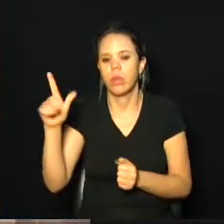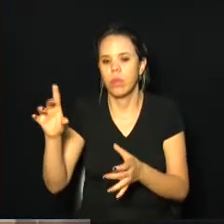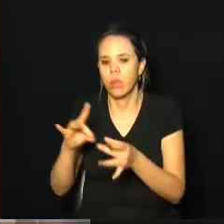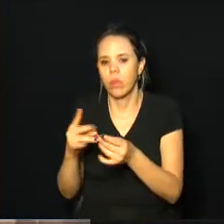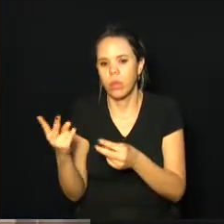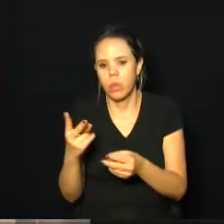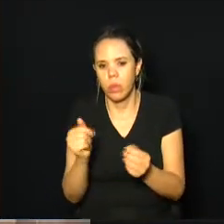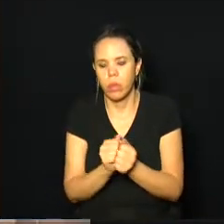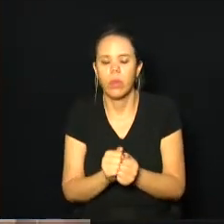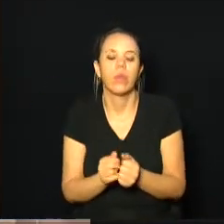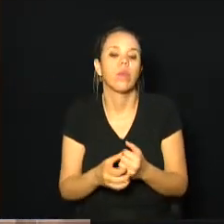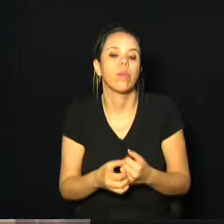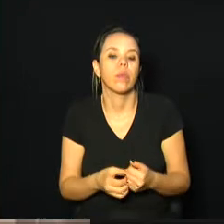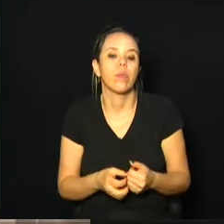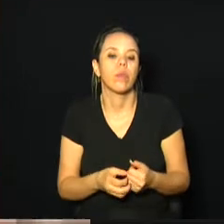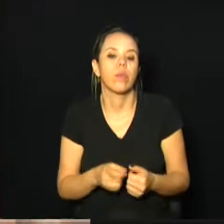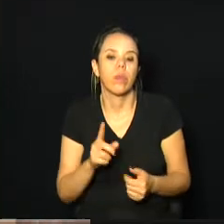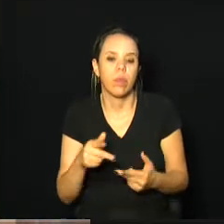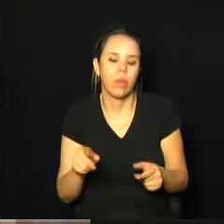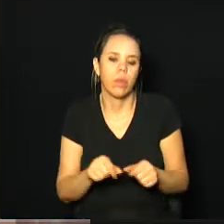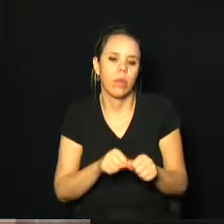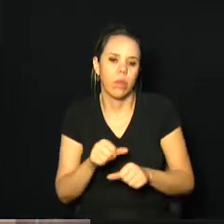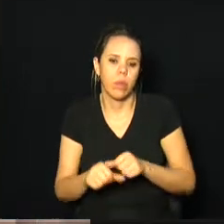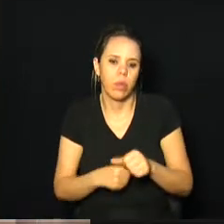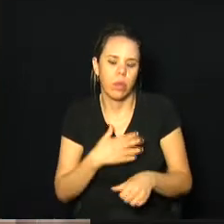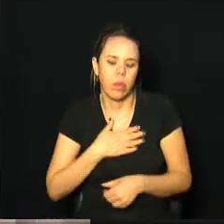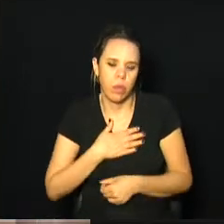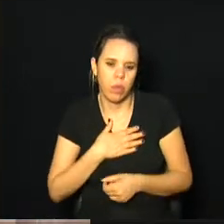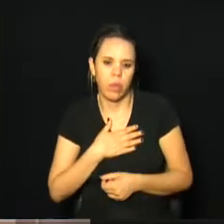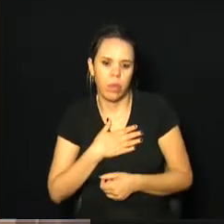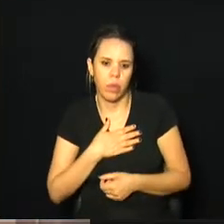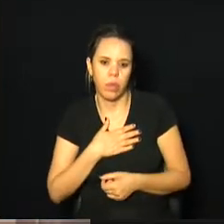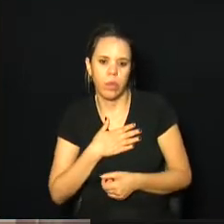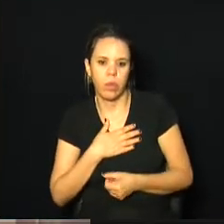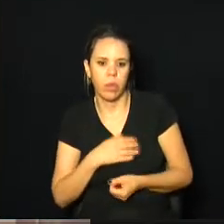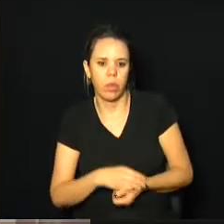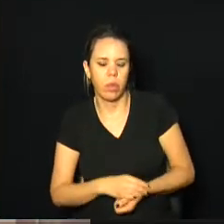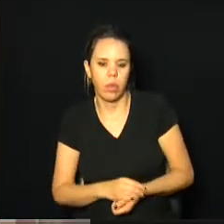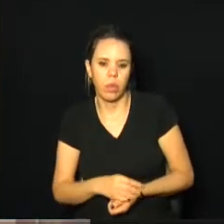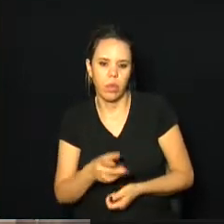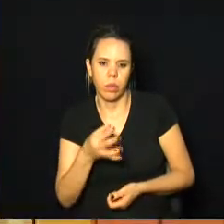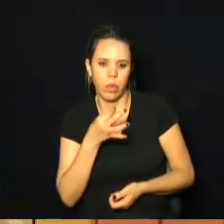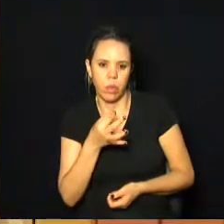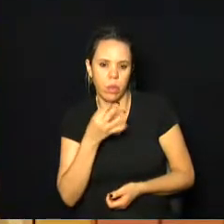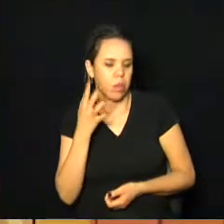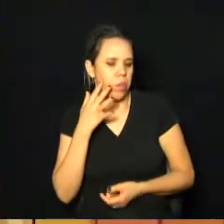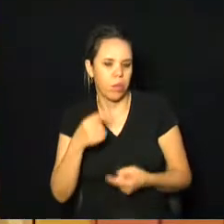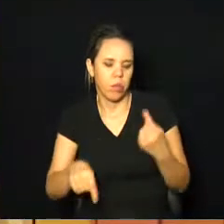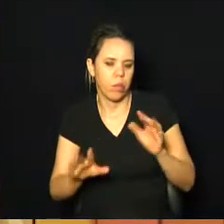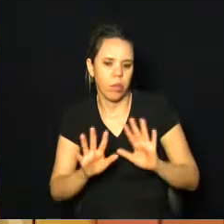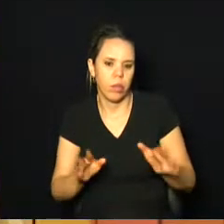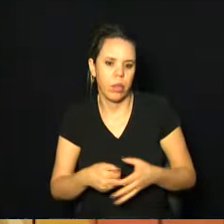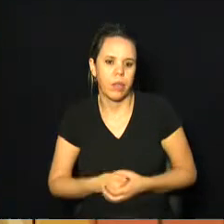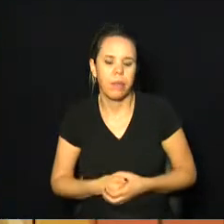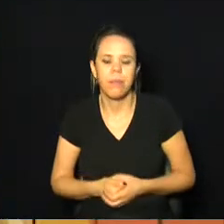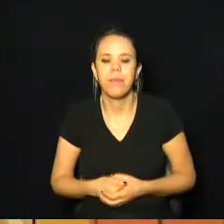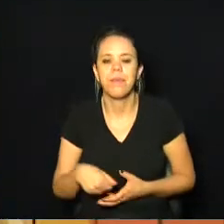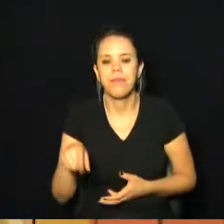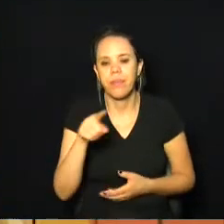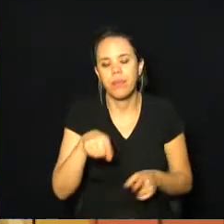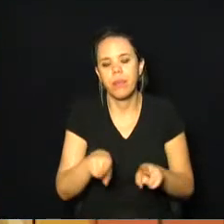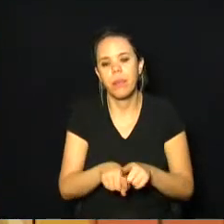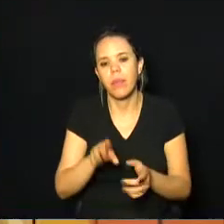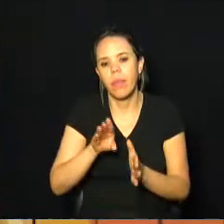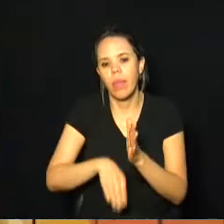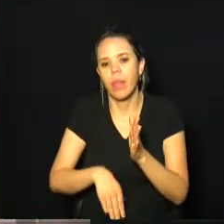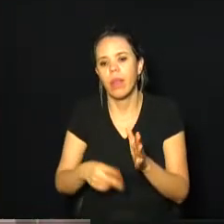dois para jogar. E isso é uma quebra, para mim, eu particularmente não acho legal. Porque você vai tirar